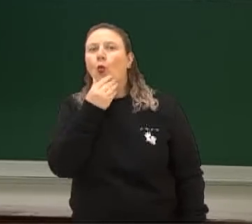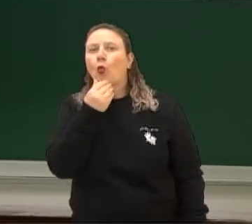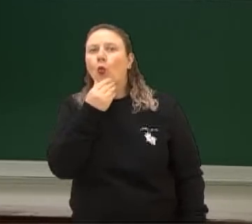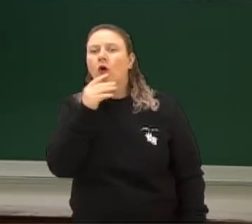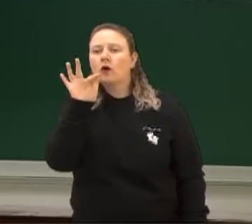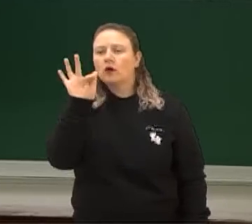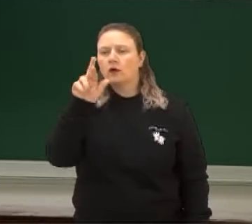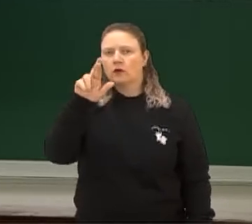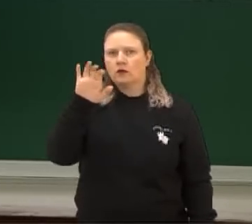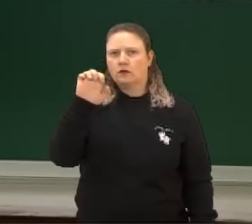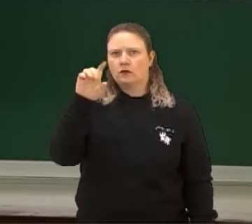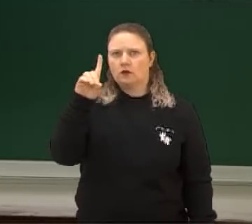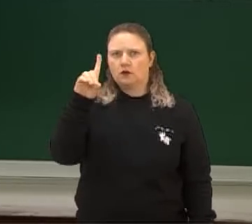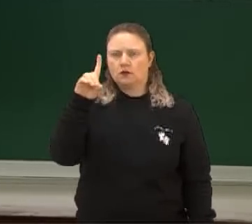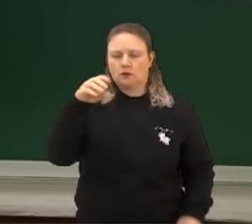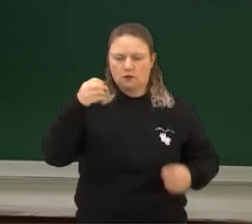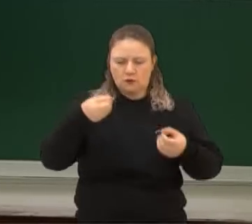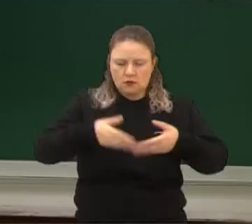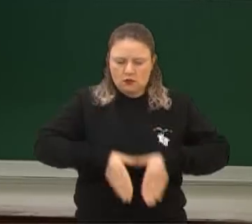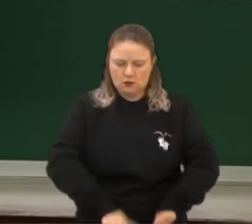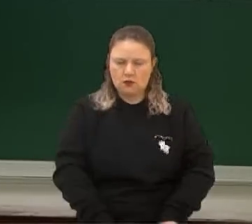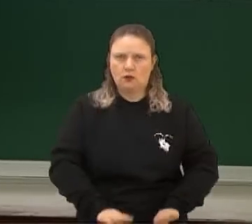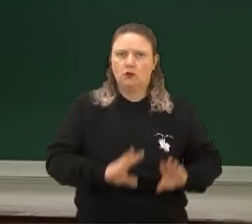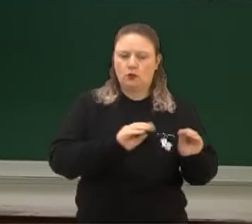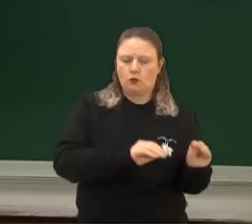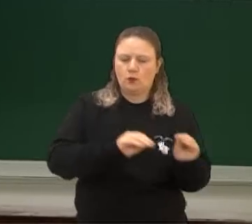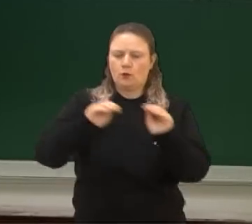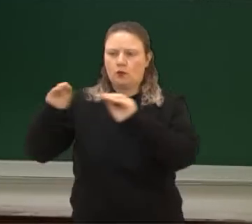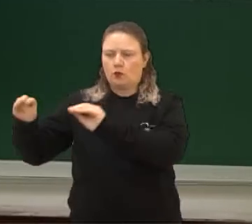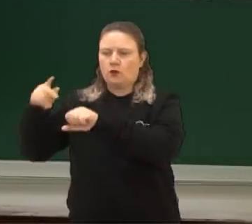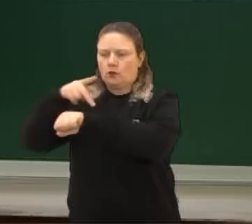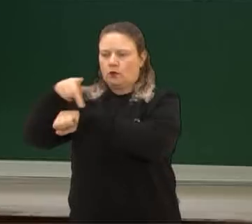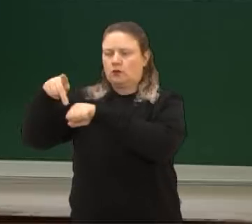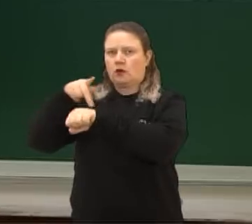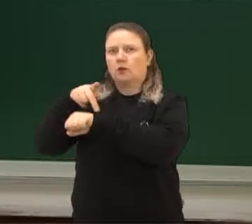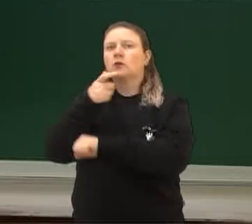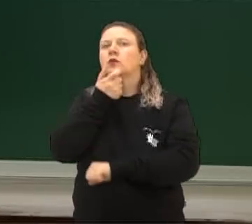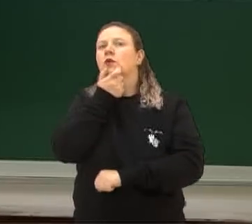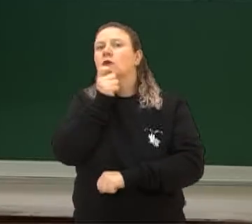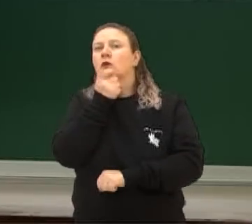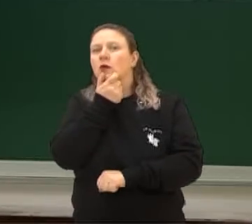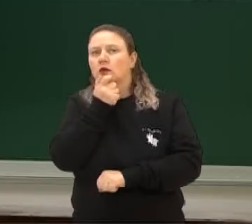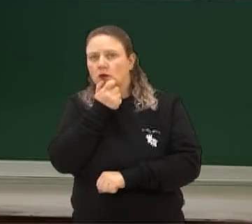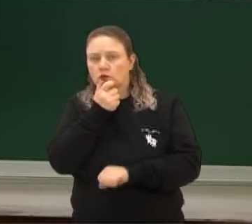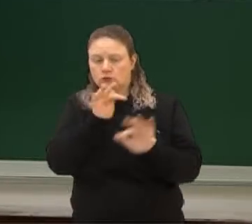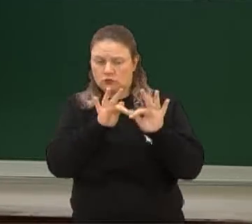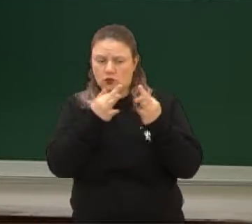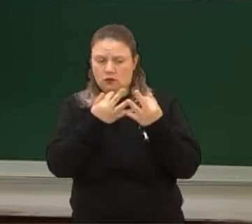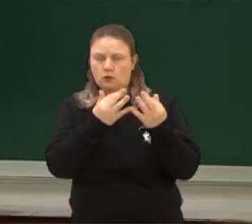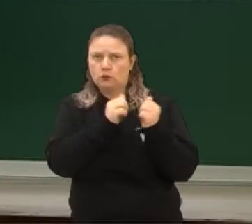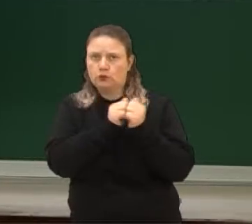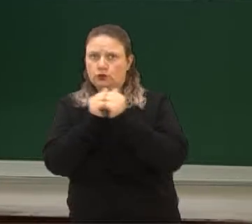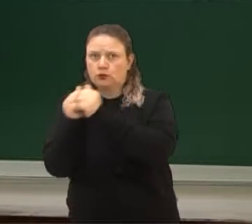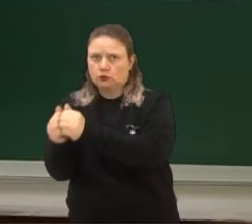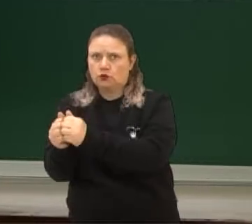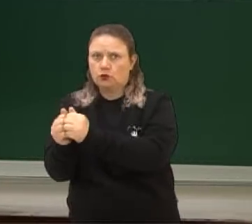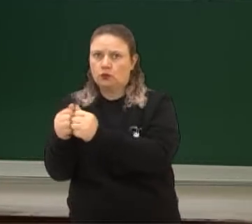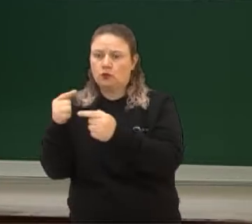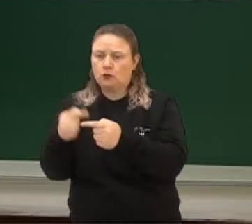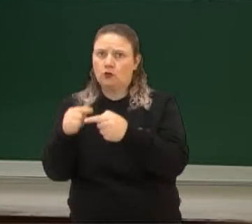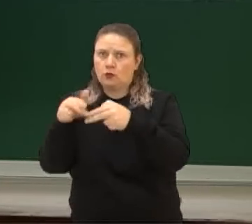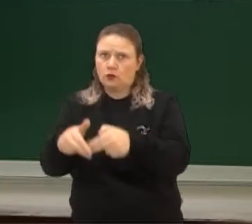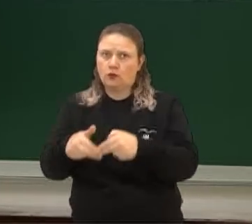eles mudaram para a Inglaterra no ano de 1964, ele e a família dele, por causa da Revolução